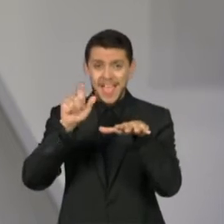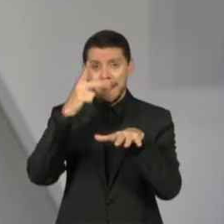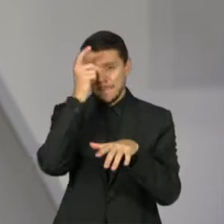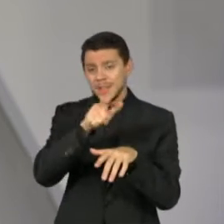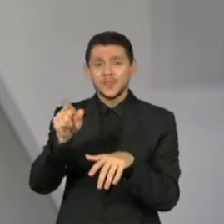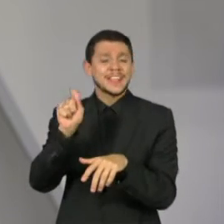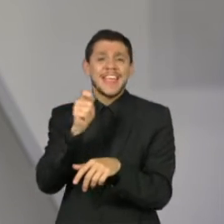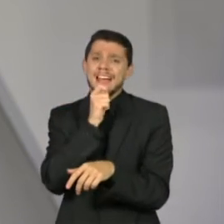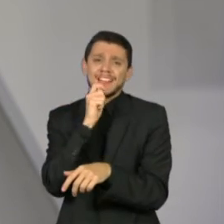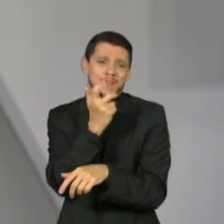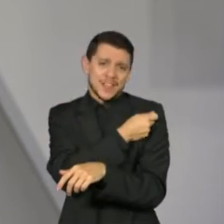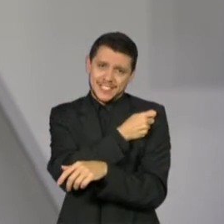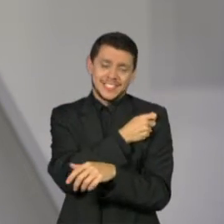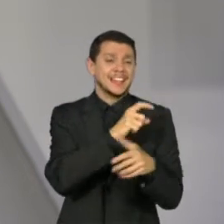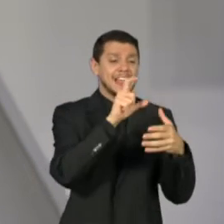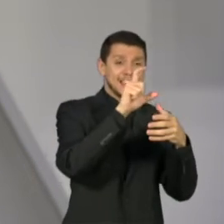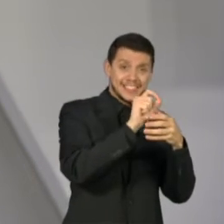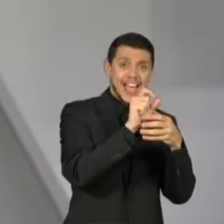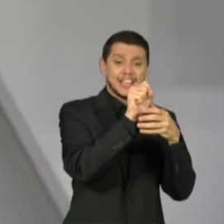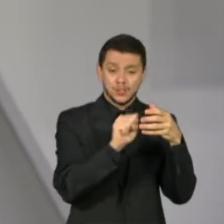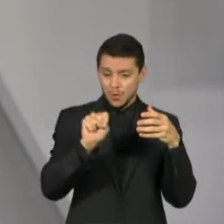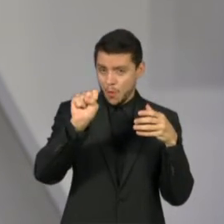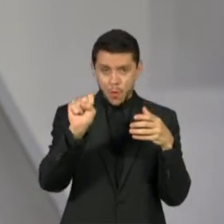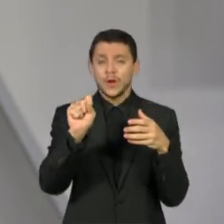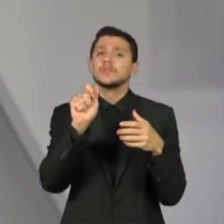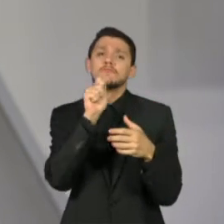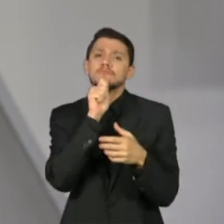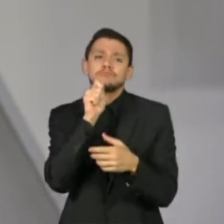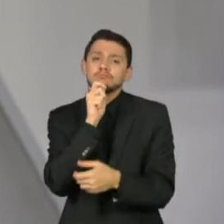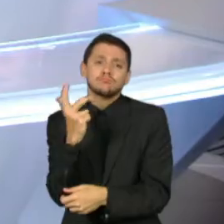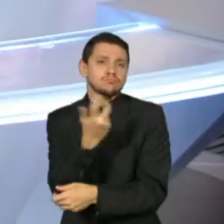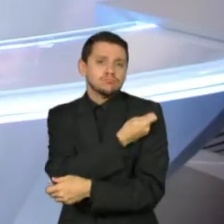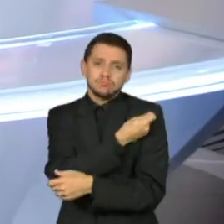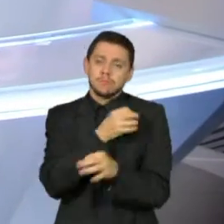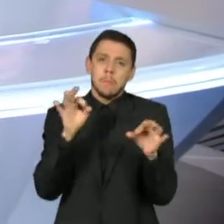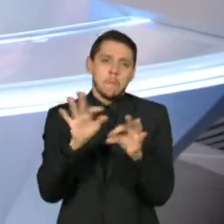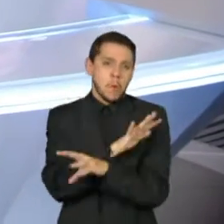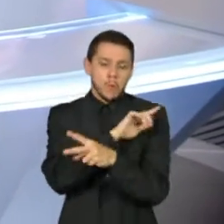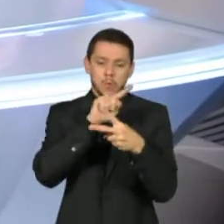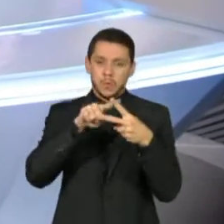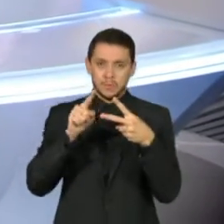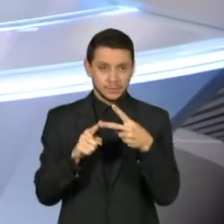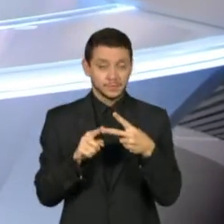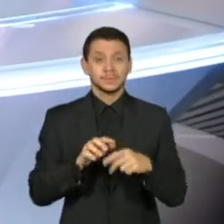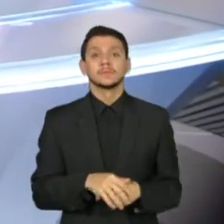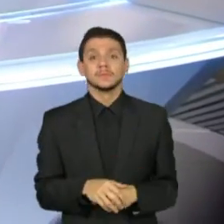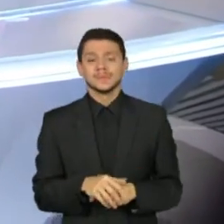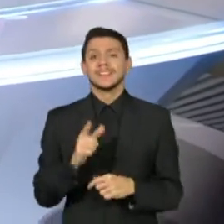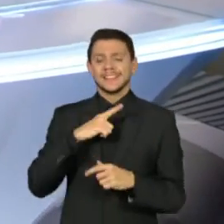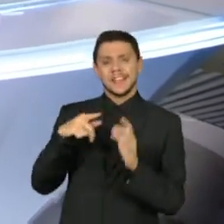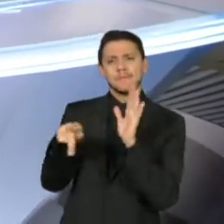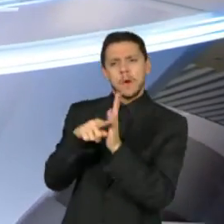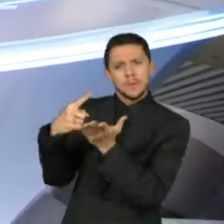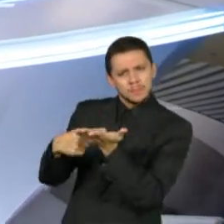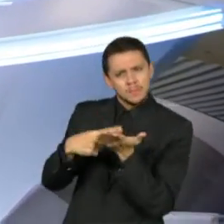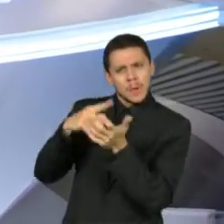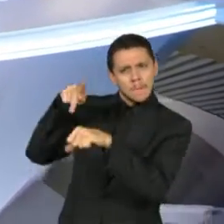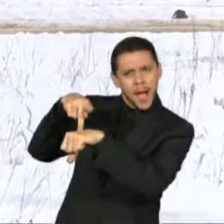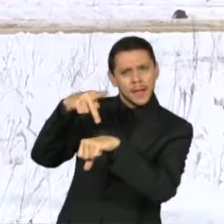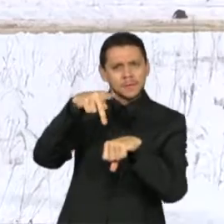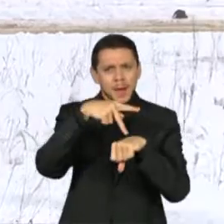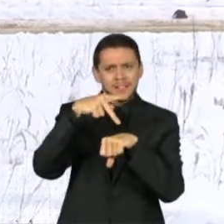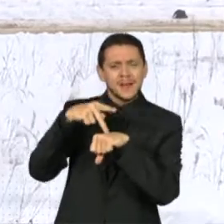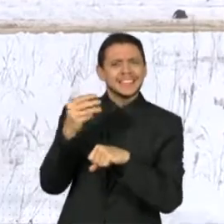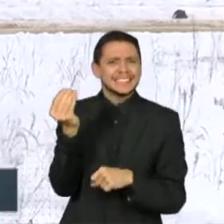10 pacientes em estado grave não completaram o esquema vacinal. E o esforço diplomático de potências mundiais